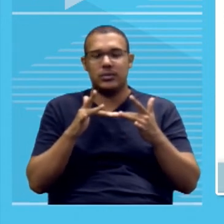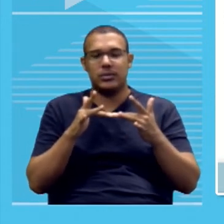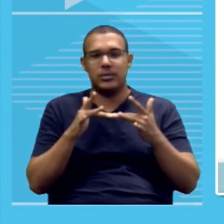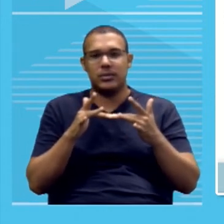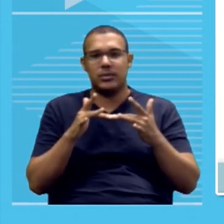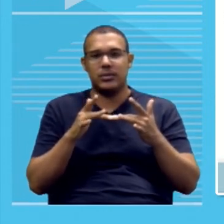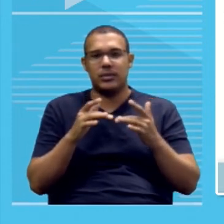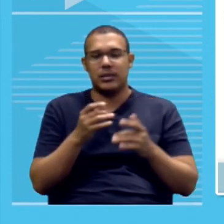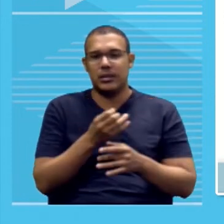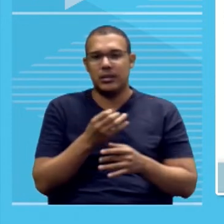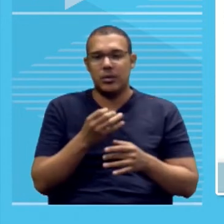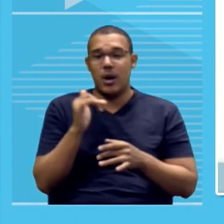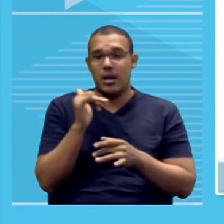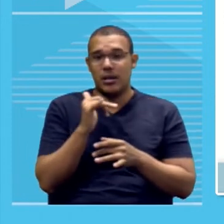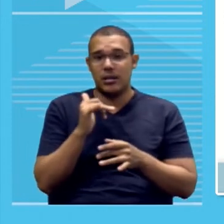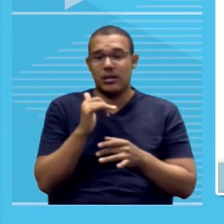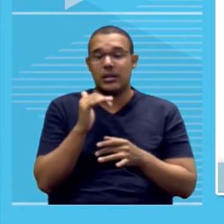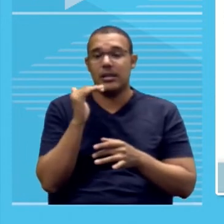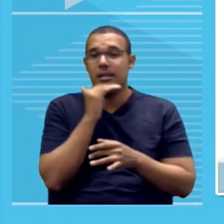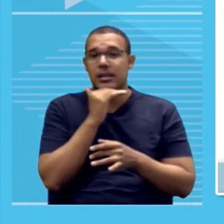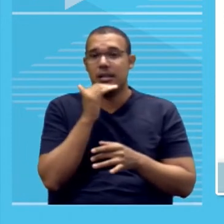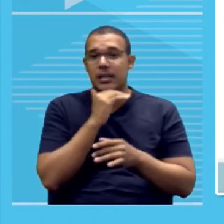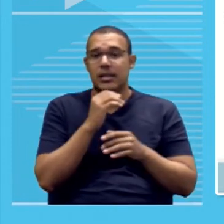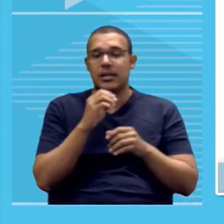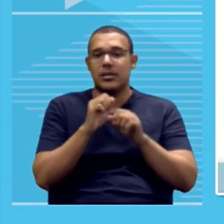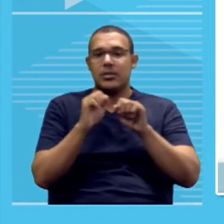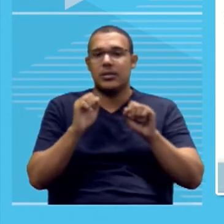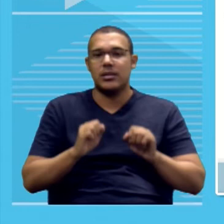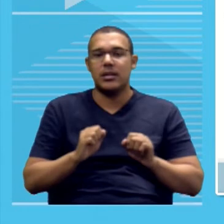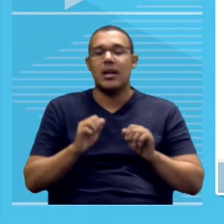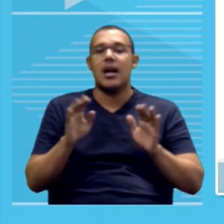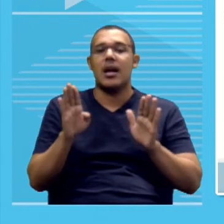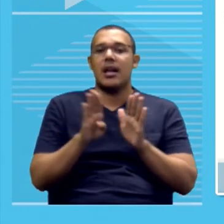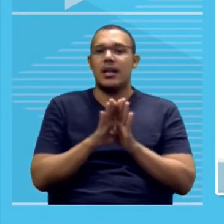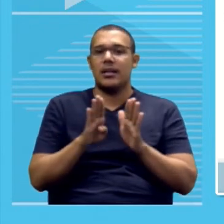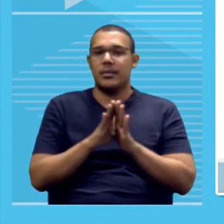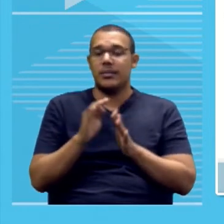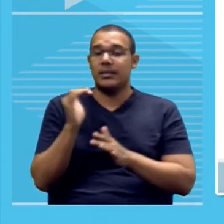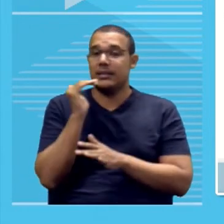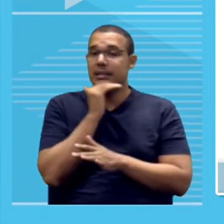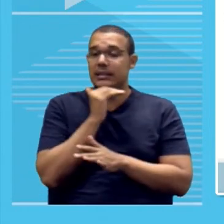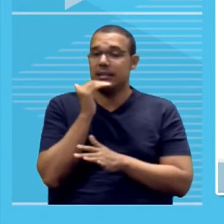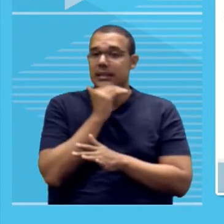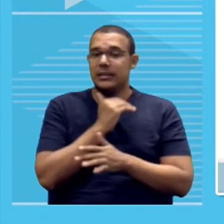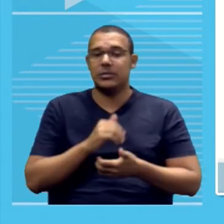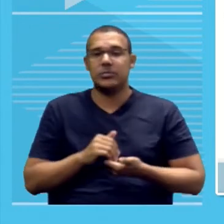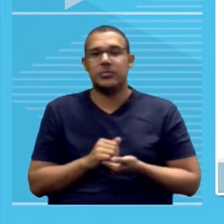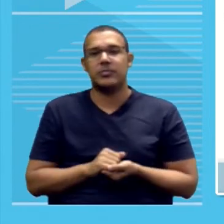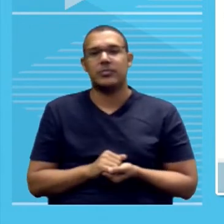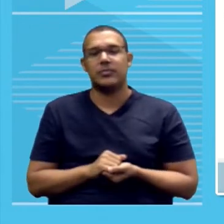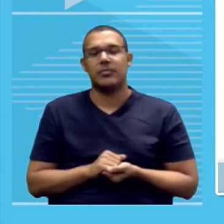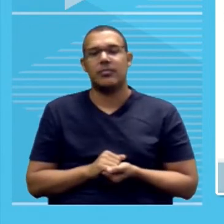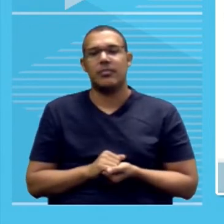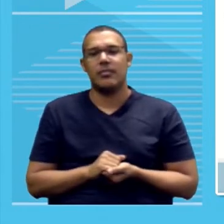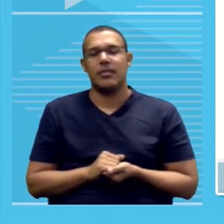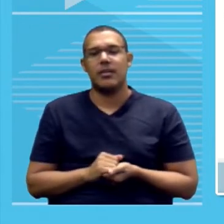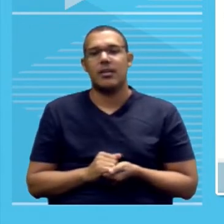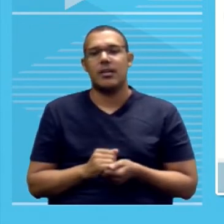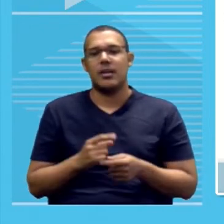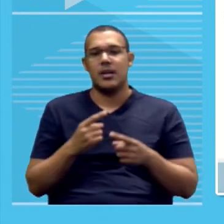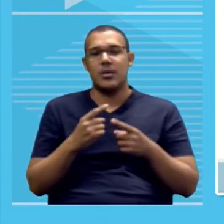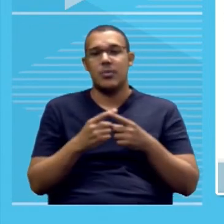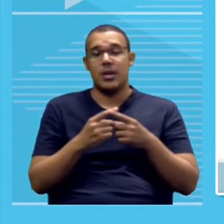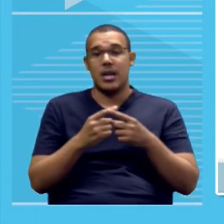essa quantidade de energia quente do sistema, ela também vai esquentar. Porque ele vai ter uma passagem